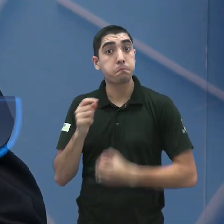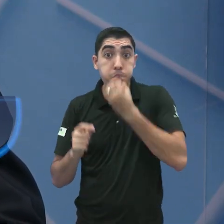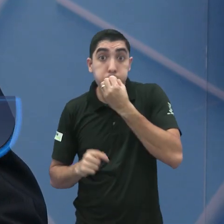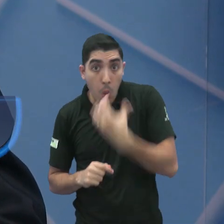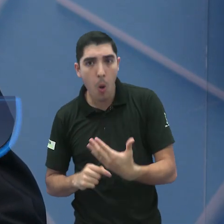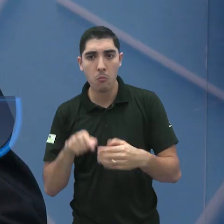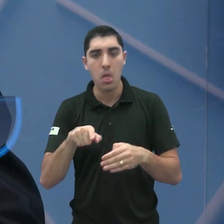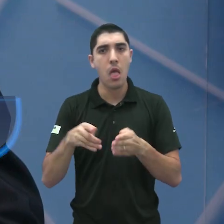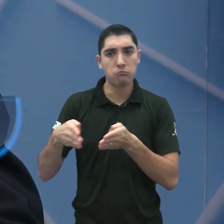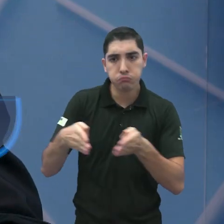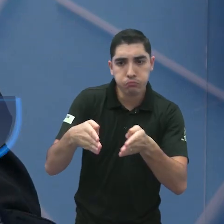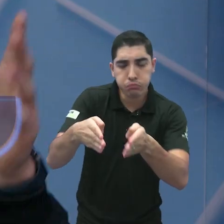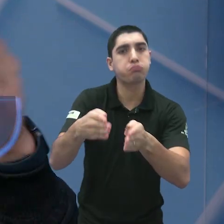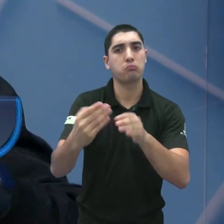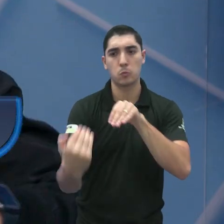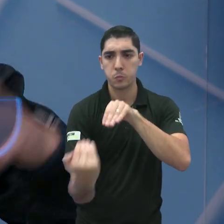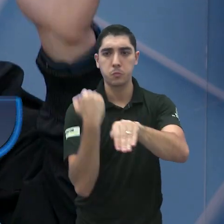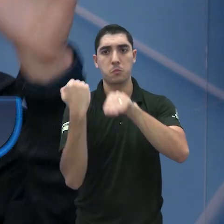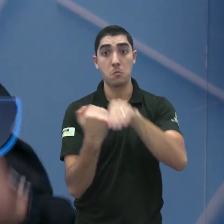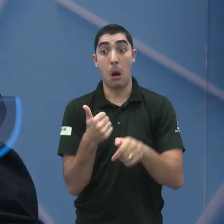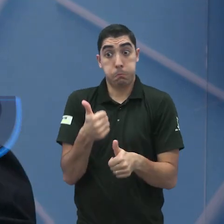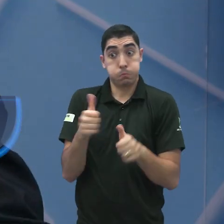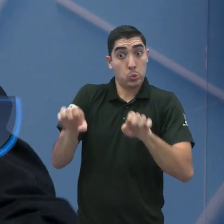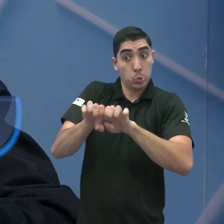bem estruturadas, né? A gente vai